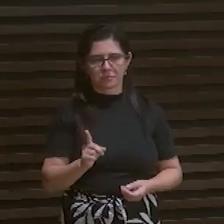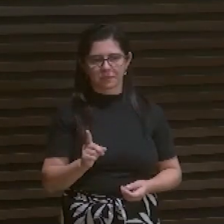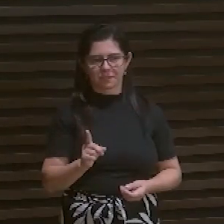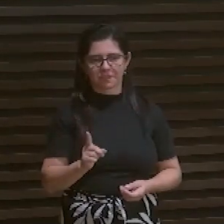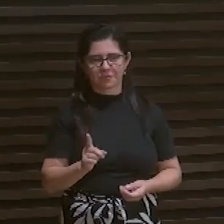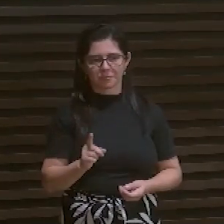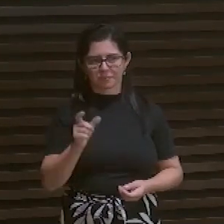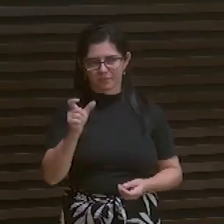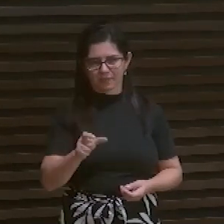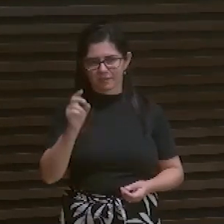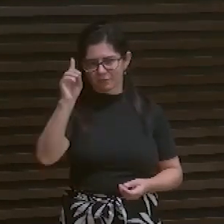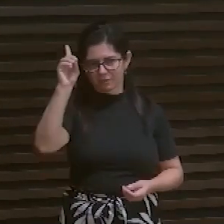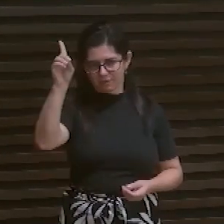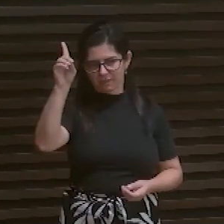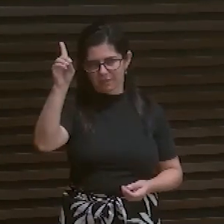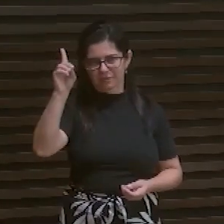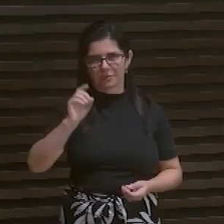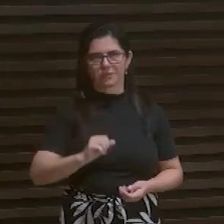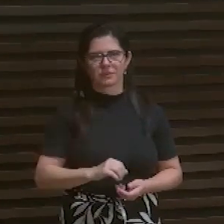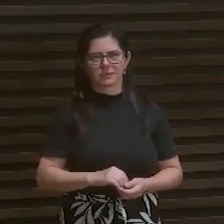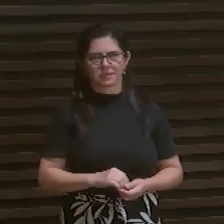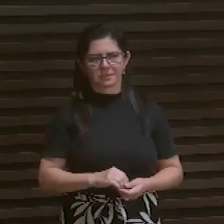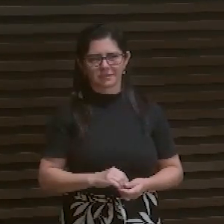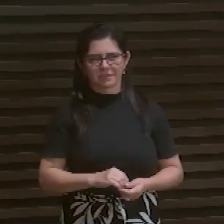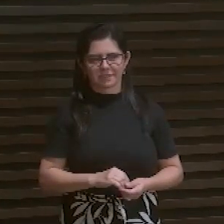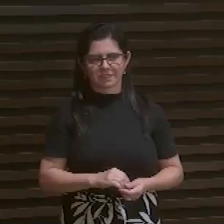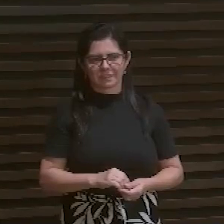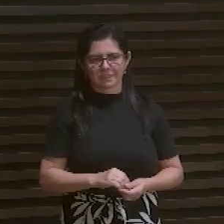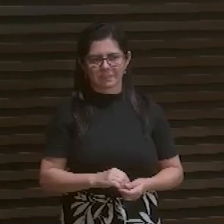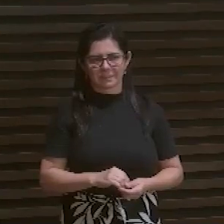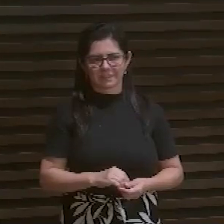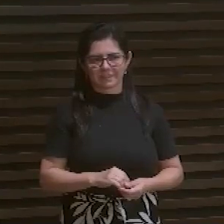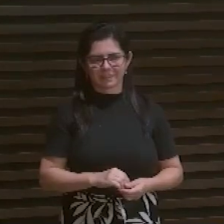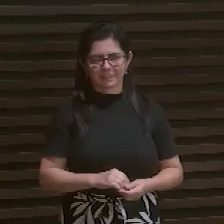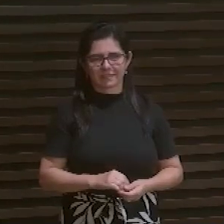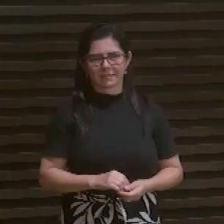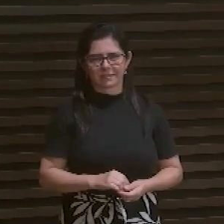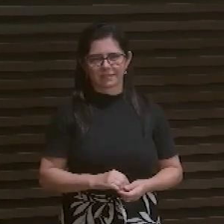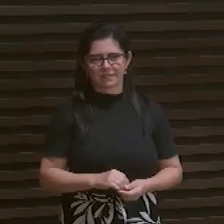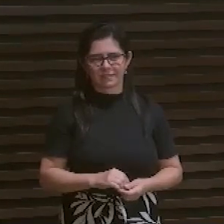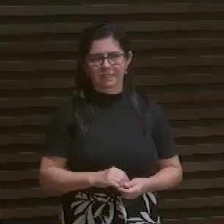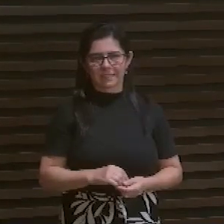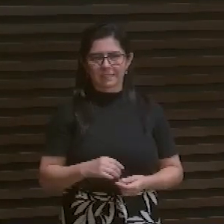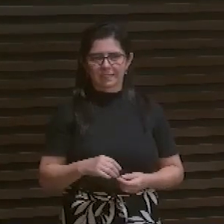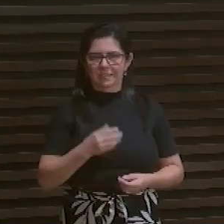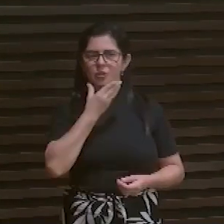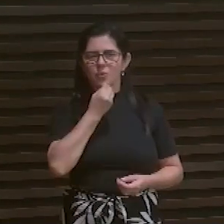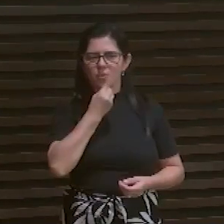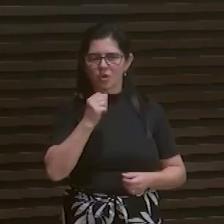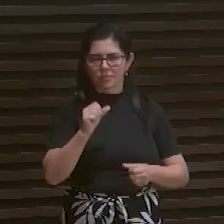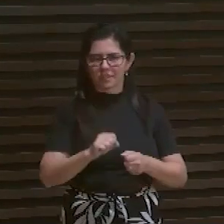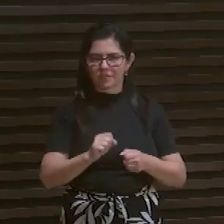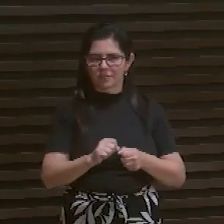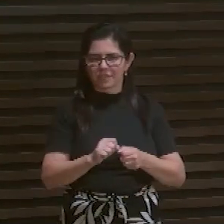por um oleiro, a gente olha para o oleiro e dá glória a ele, ou a gente olha para aquele negócio que